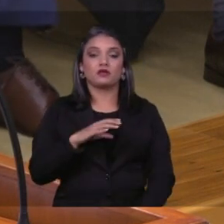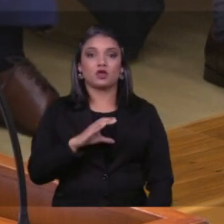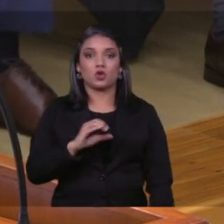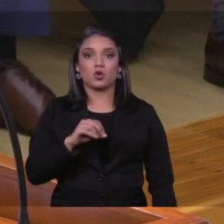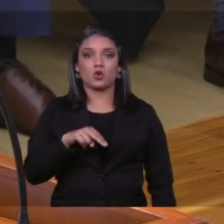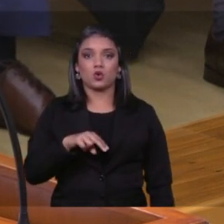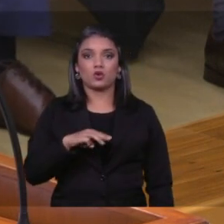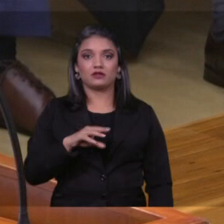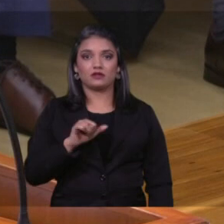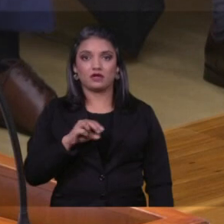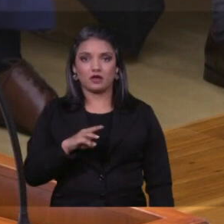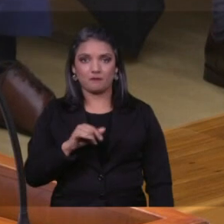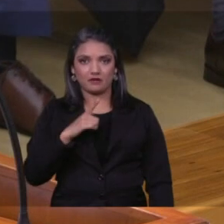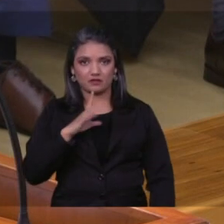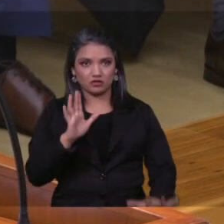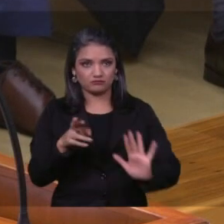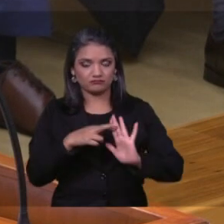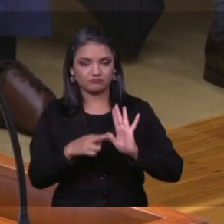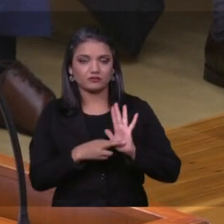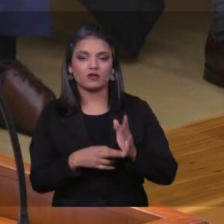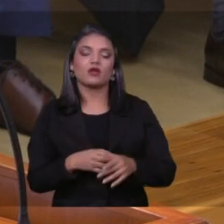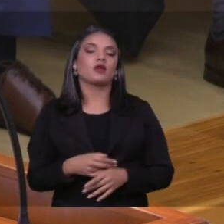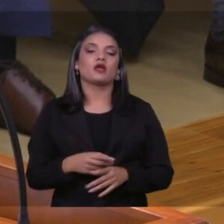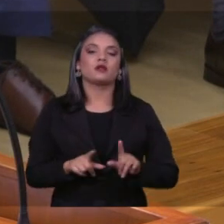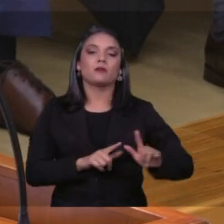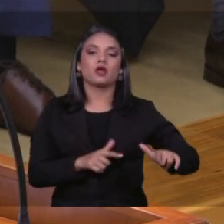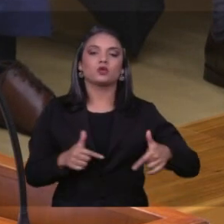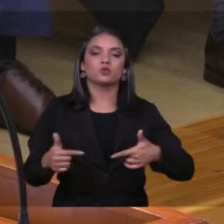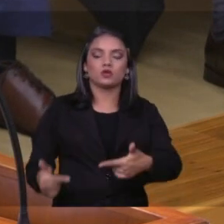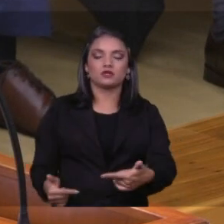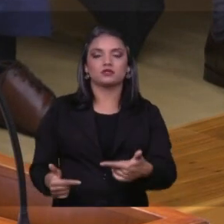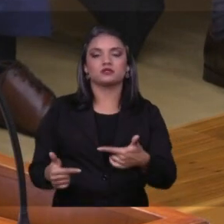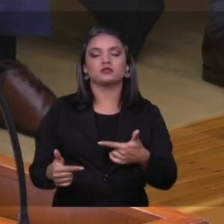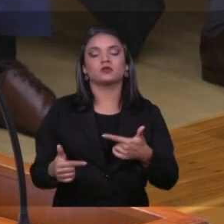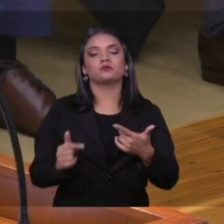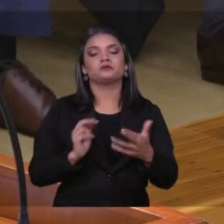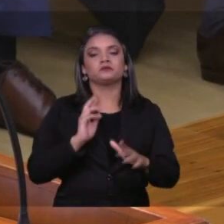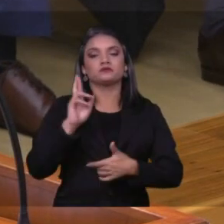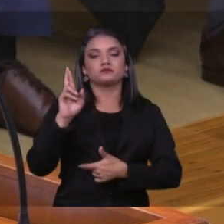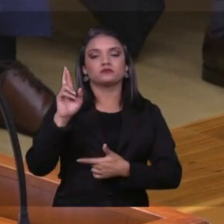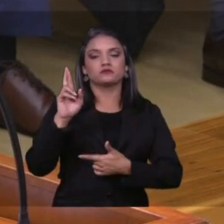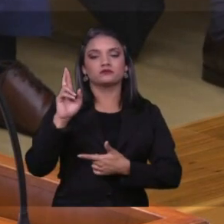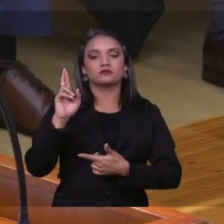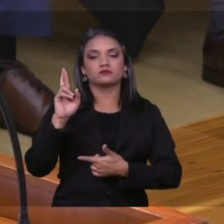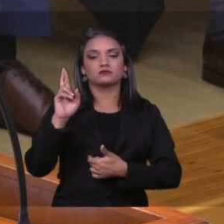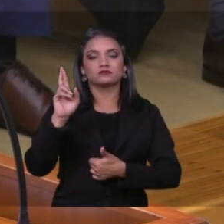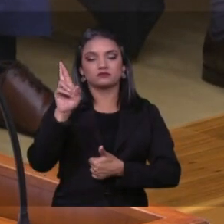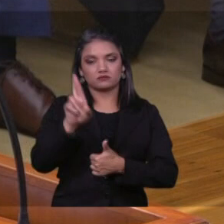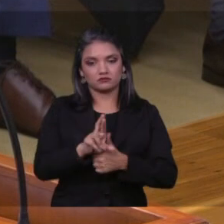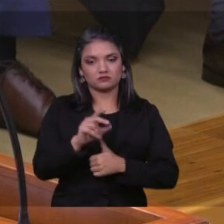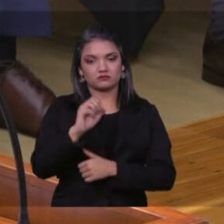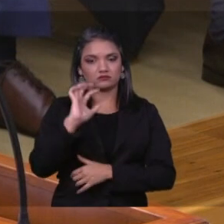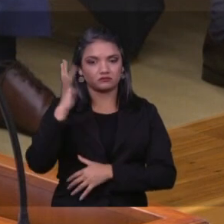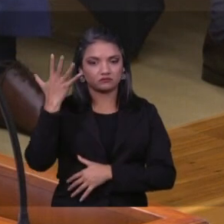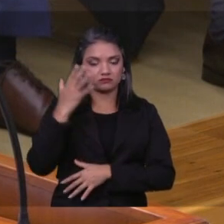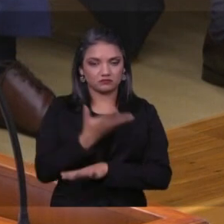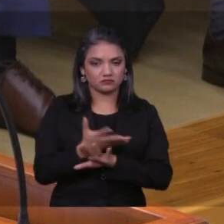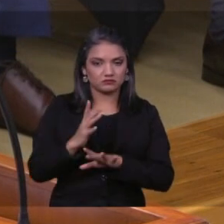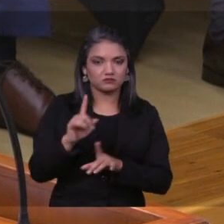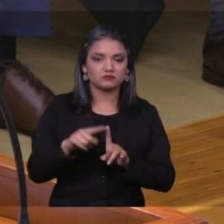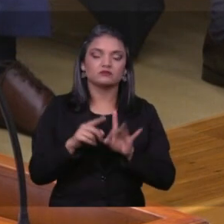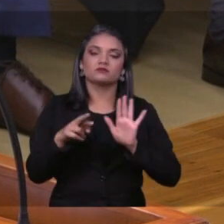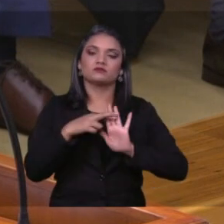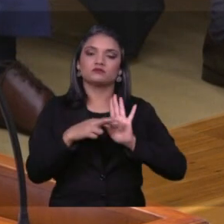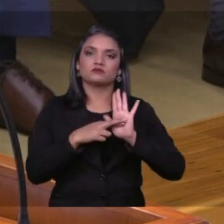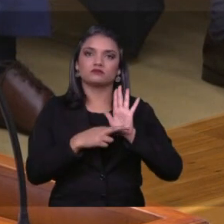CONAMA, a criação da Procuradoria Nacional de Defesa do Clima e do Meio Ambiente no âmbito da AGU, bem como o aperfeiçoamento normativo das regras de regência